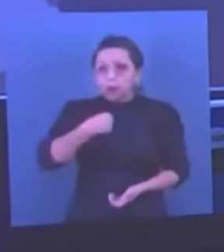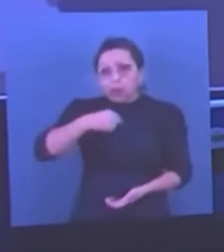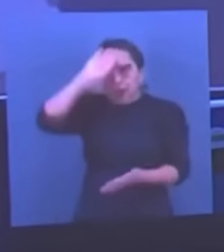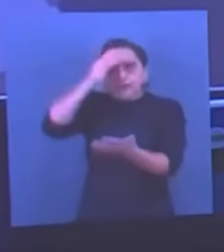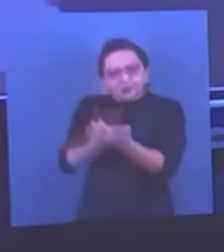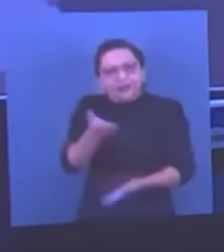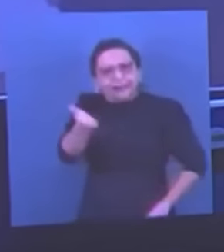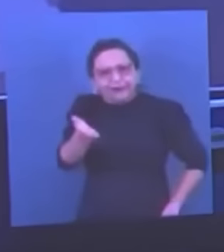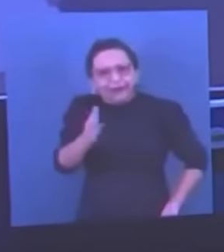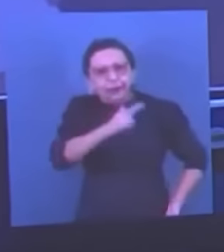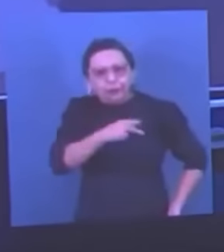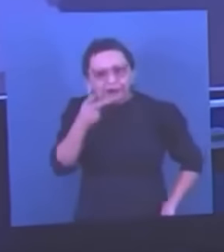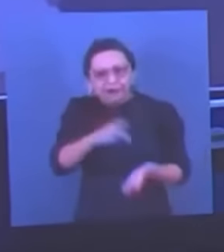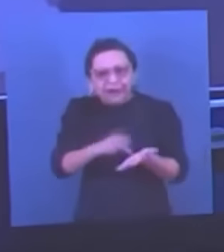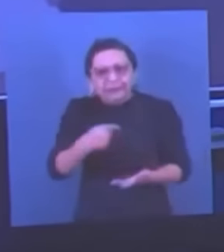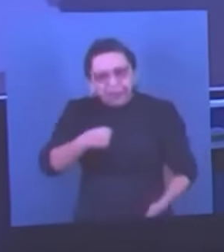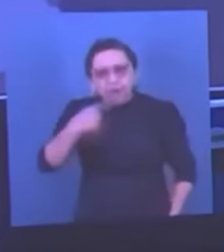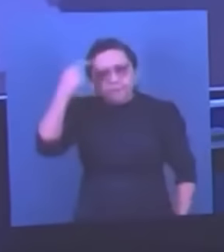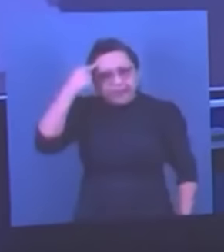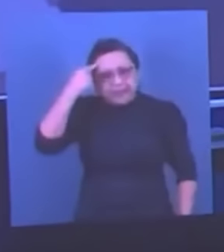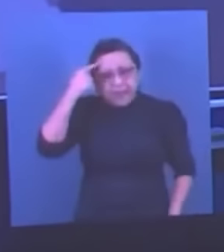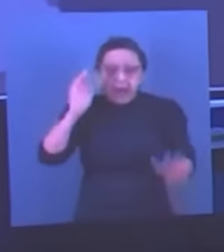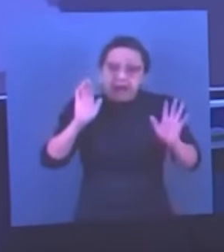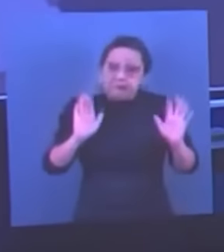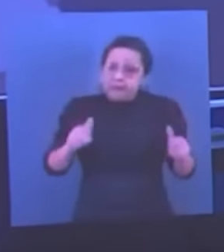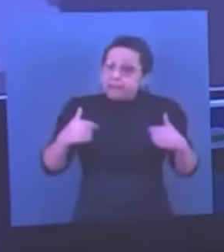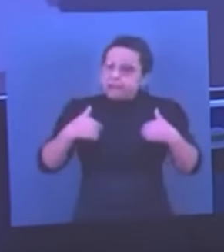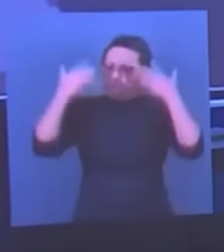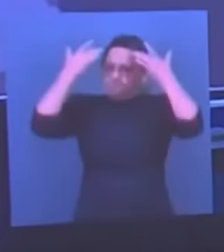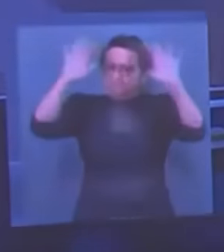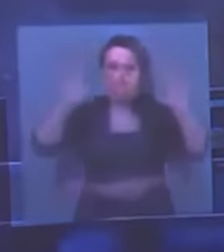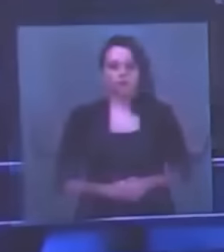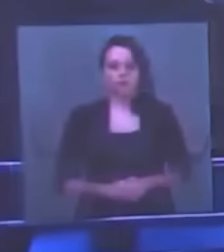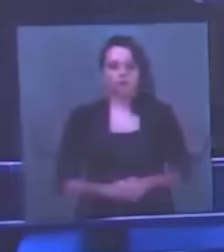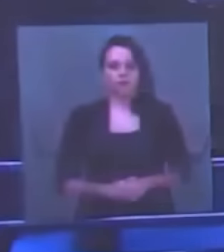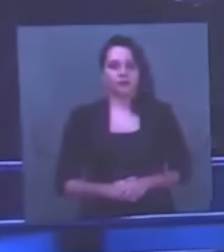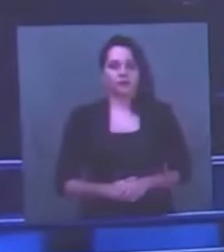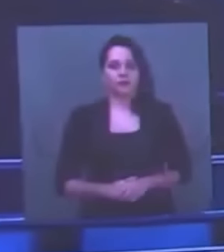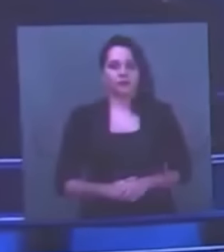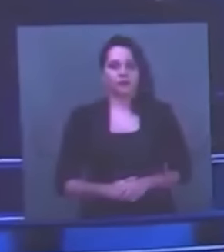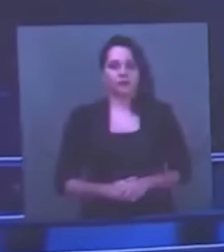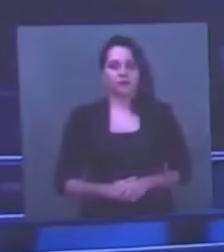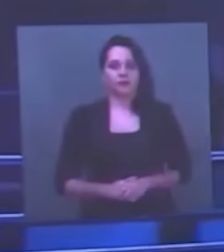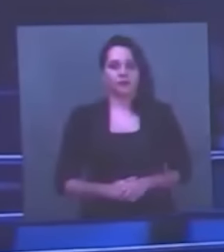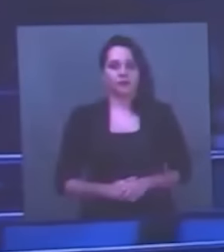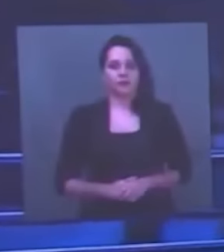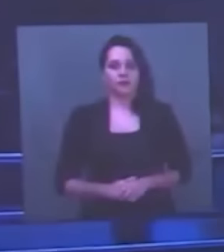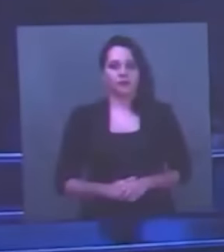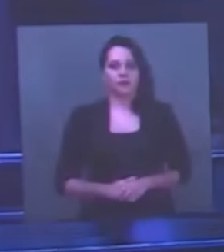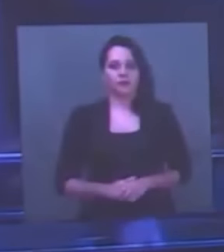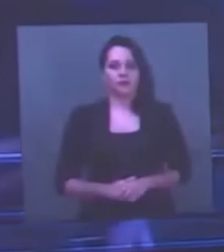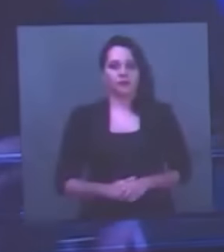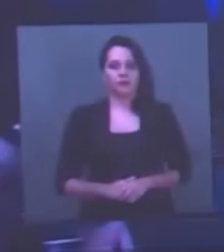número telefônico que tinha sido vazado três dias antes por um grupo neonazista na Internet isso aqui não é hipérbole era um grupo neonazista que